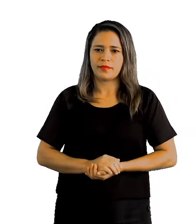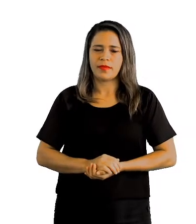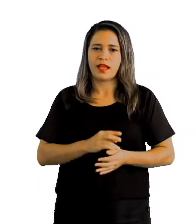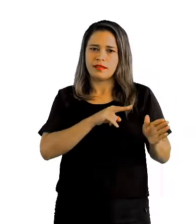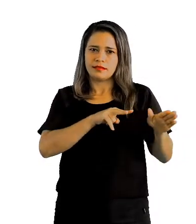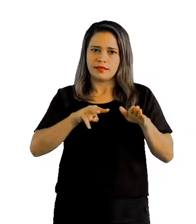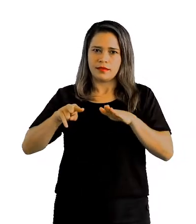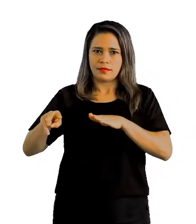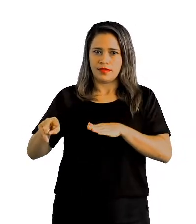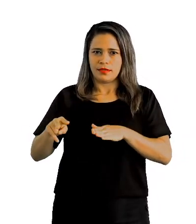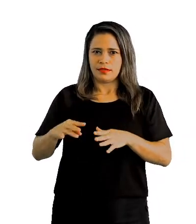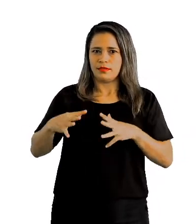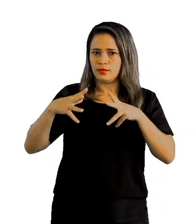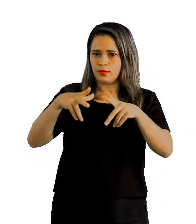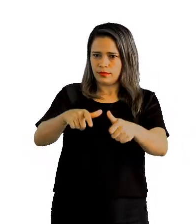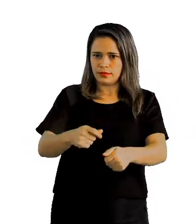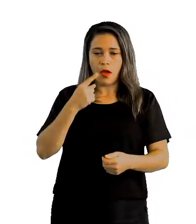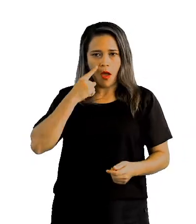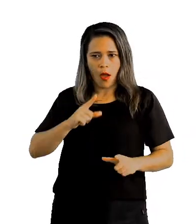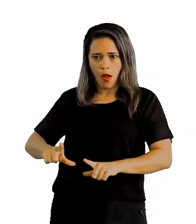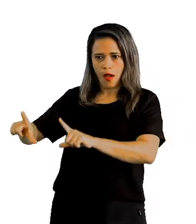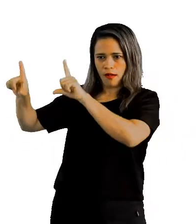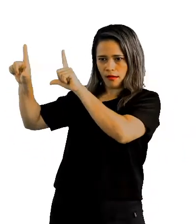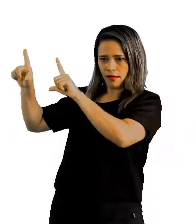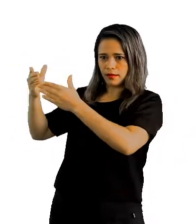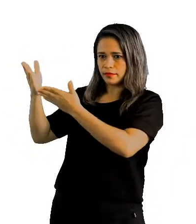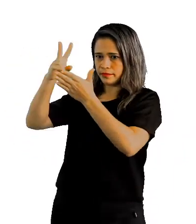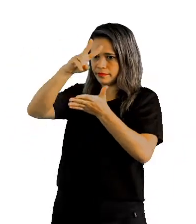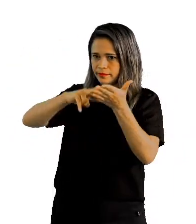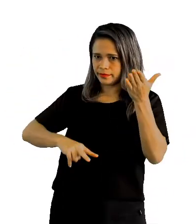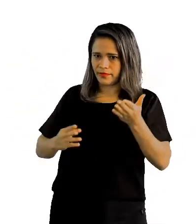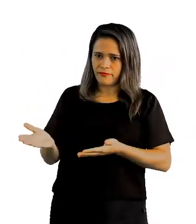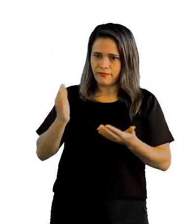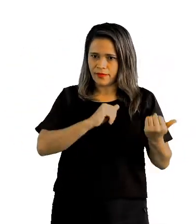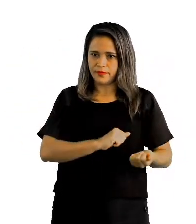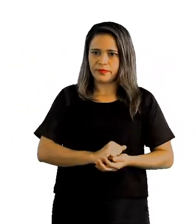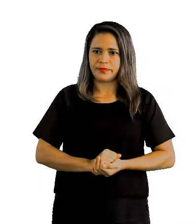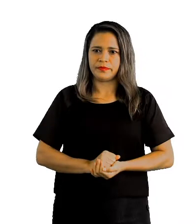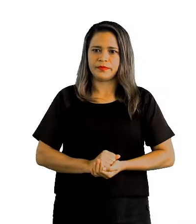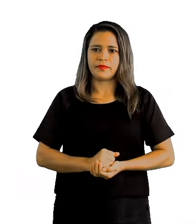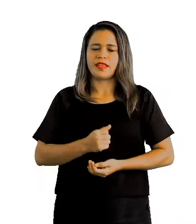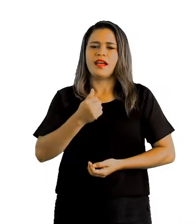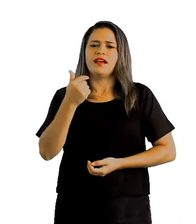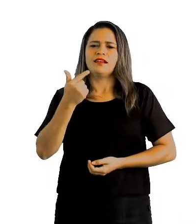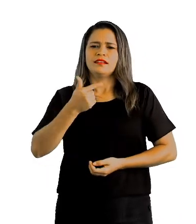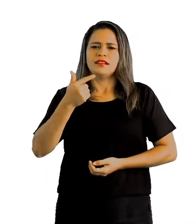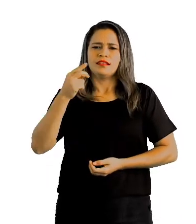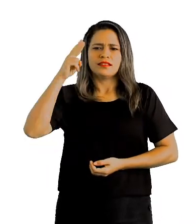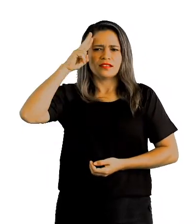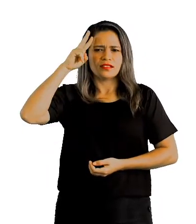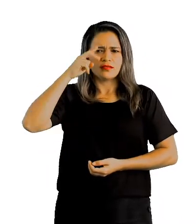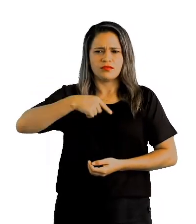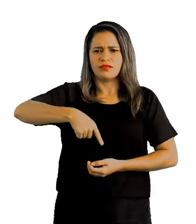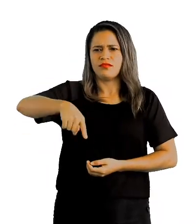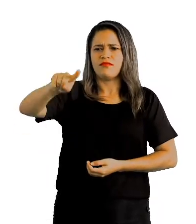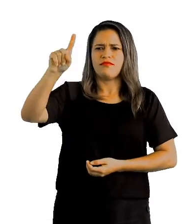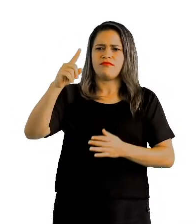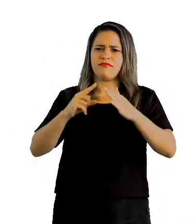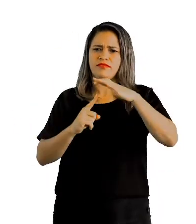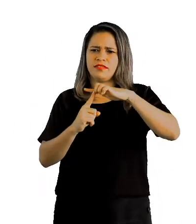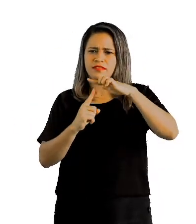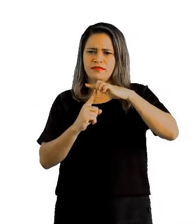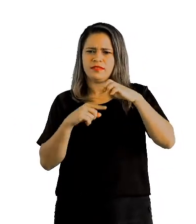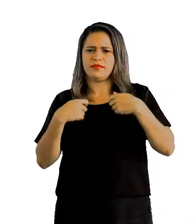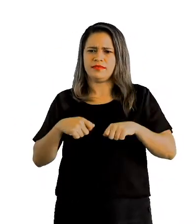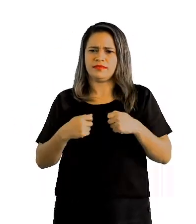inteira. Está na tela, leia comigo. Vamos lá. A segunda foi a feira, precisava de feijão. A